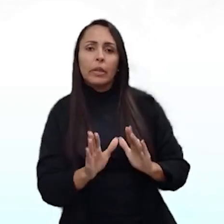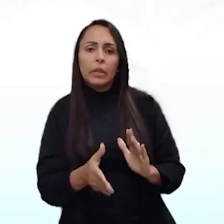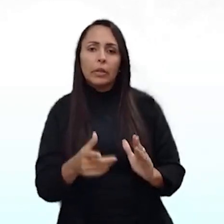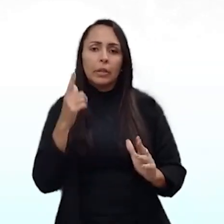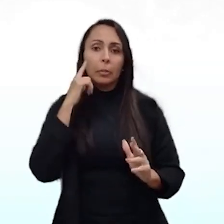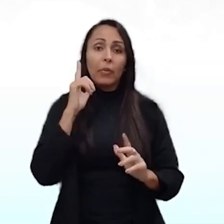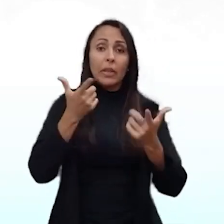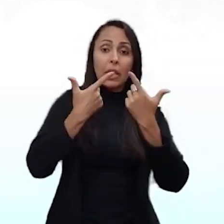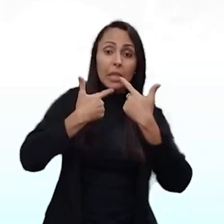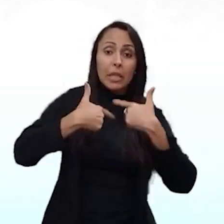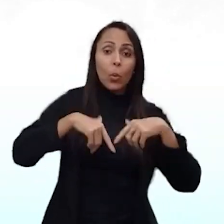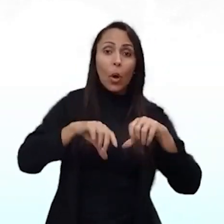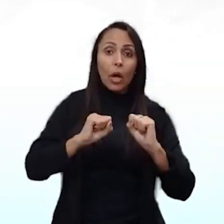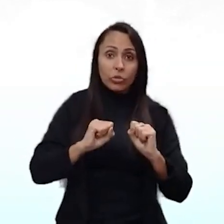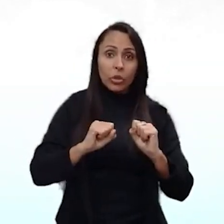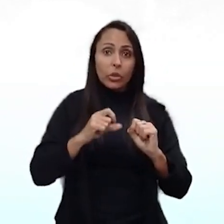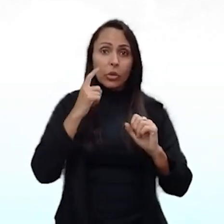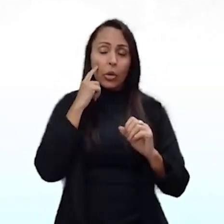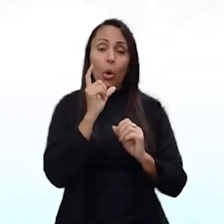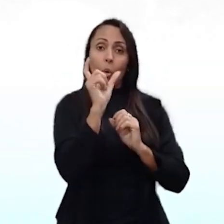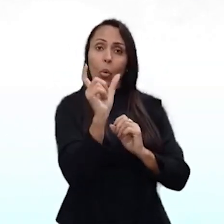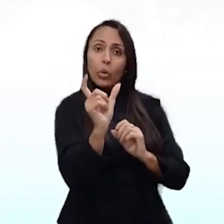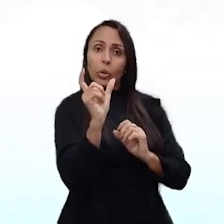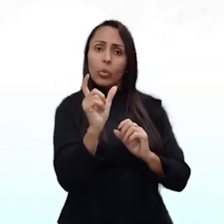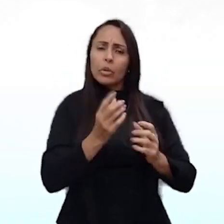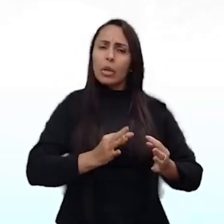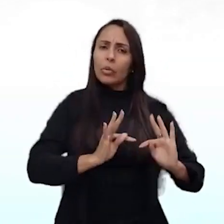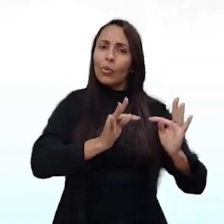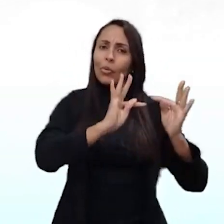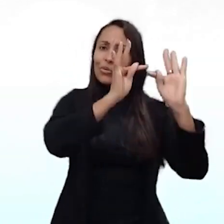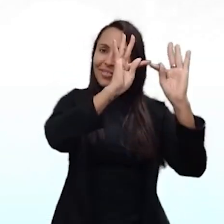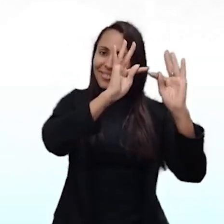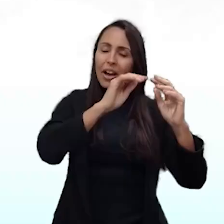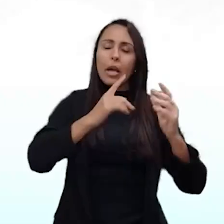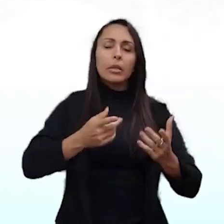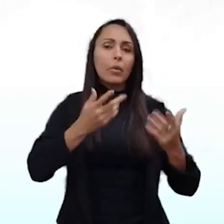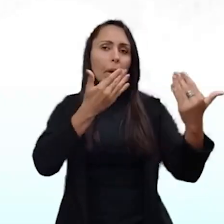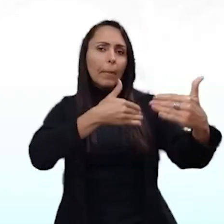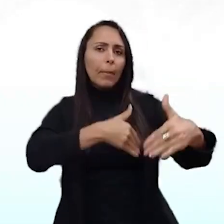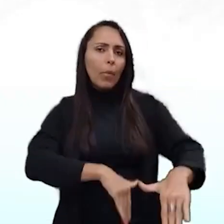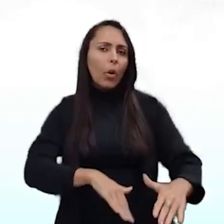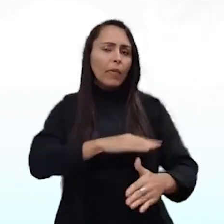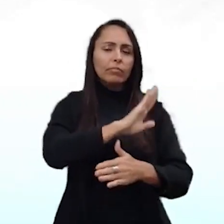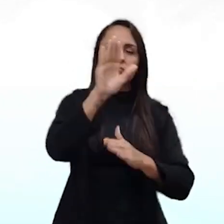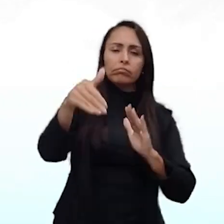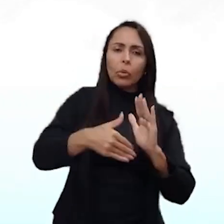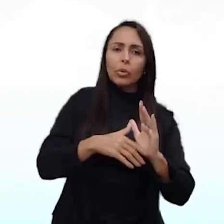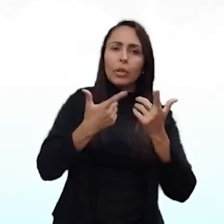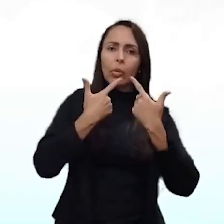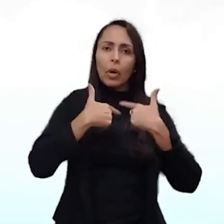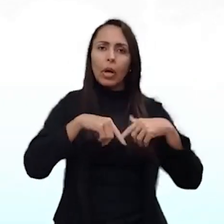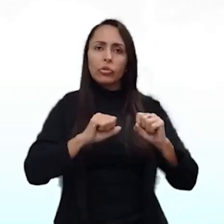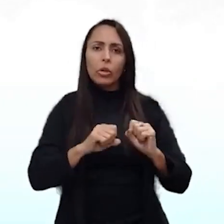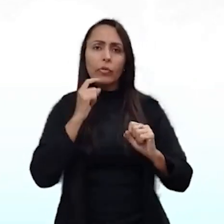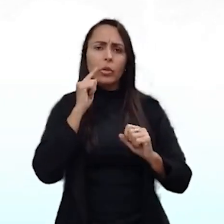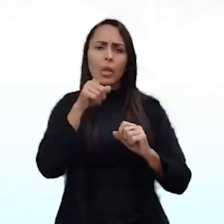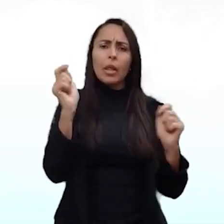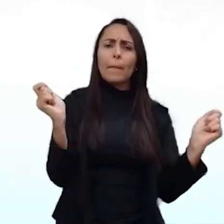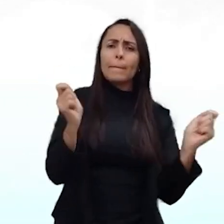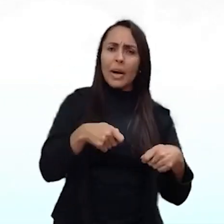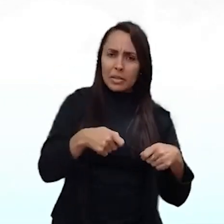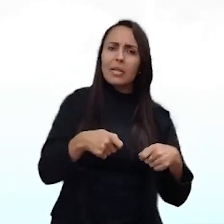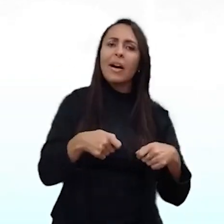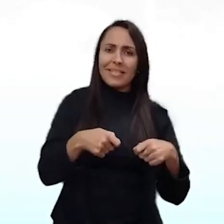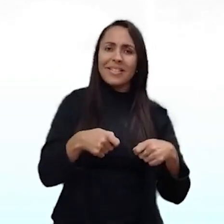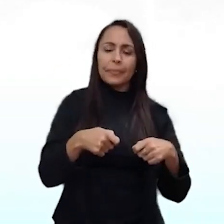de linguagens, códigos e suas tecnologias. Então é uma prova toda de linguagens. Você tem que ter essa capacidade,